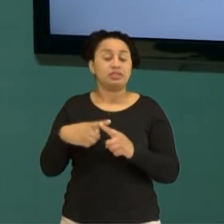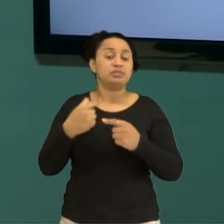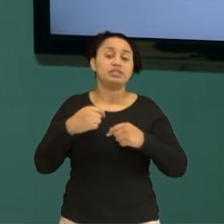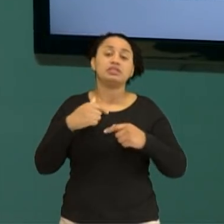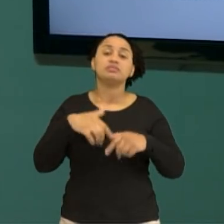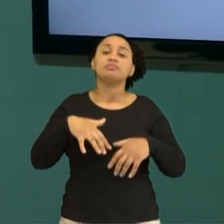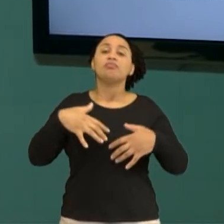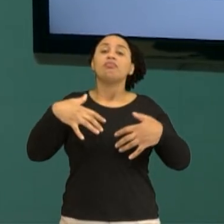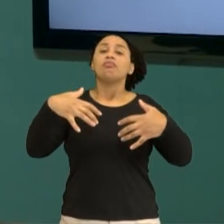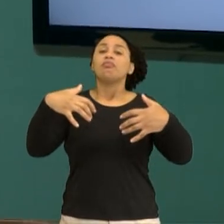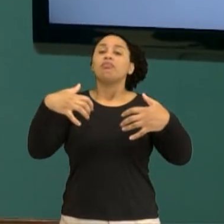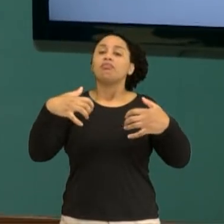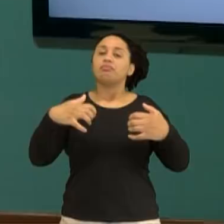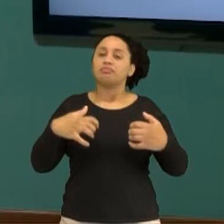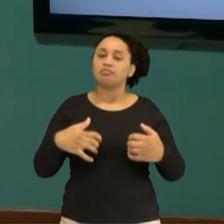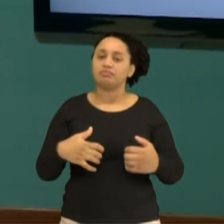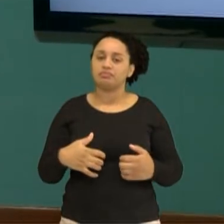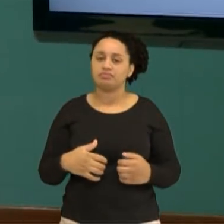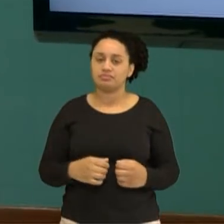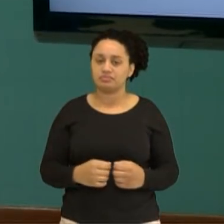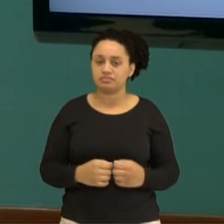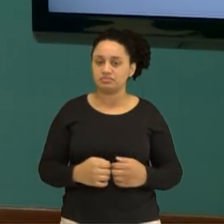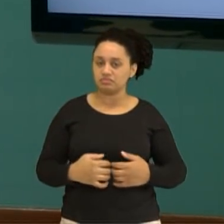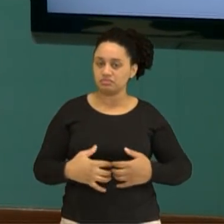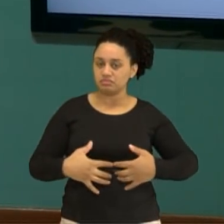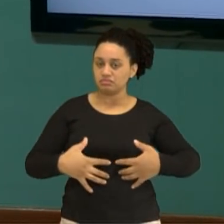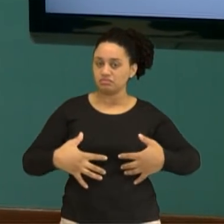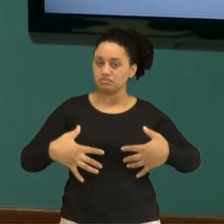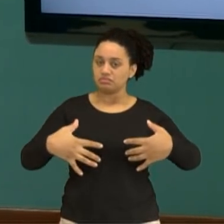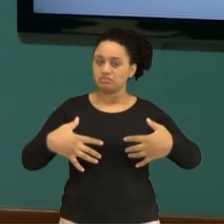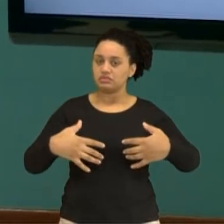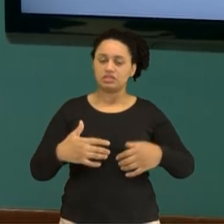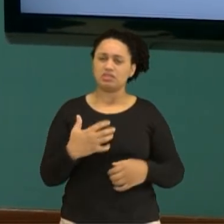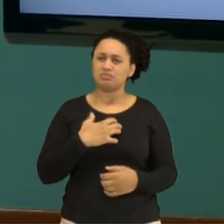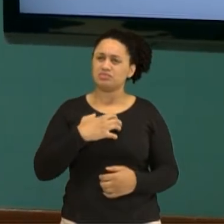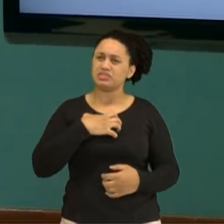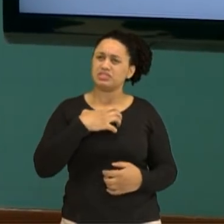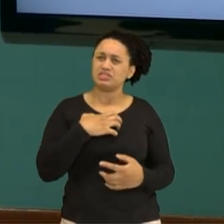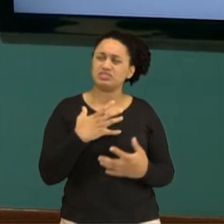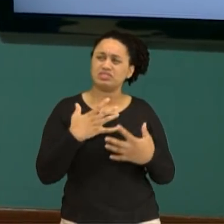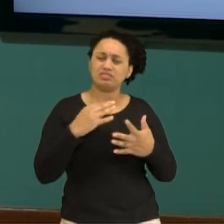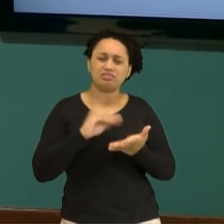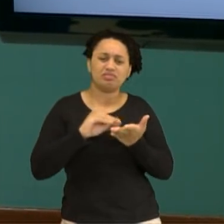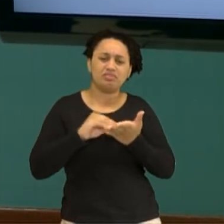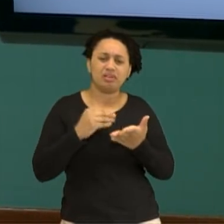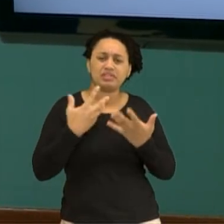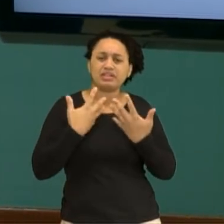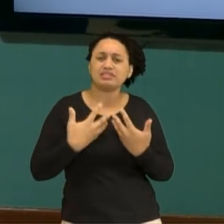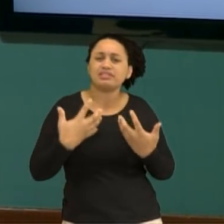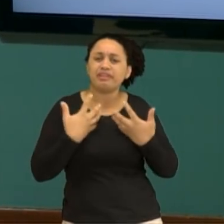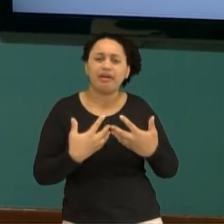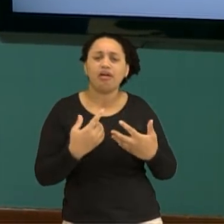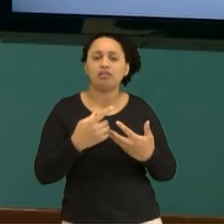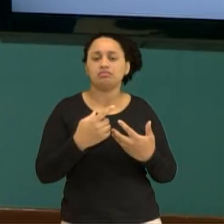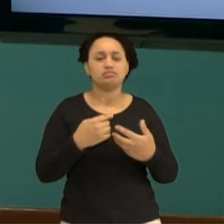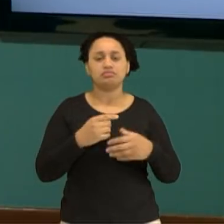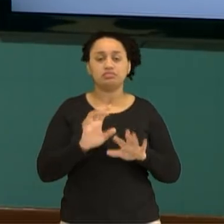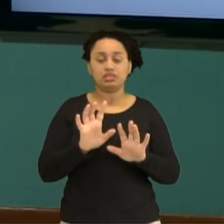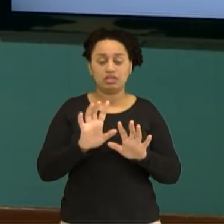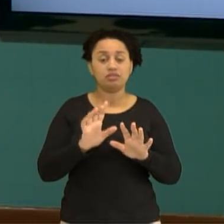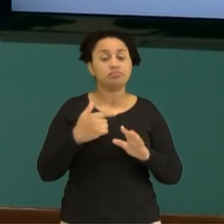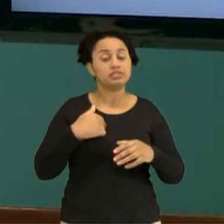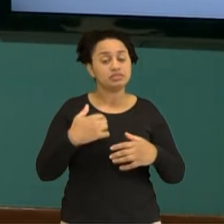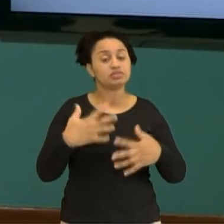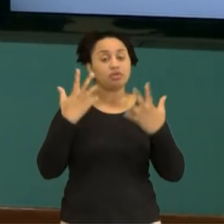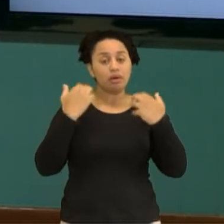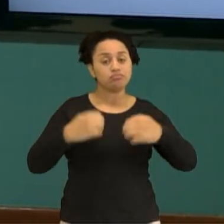a gente tem que inspirar, expirar e não sentir que o corpo sente fadiga, tá bom? A